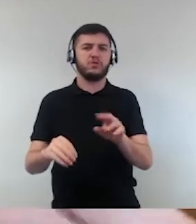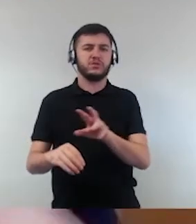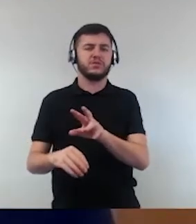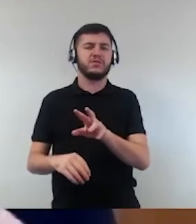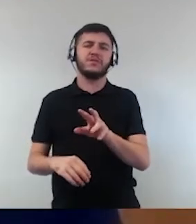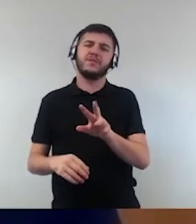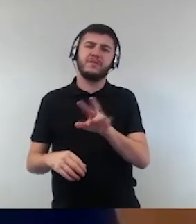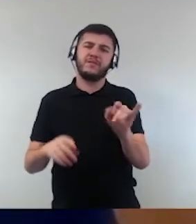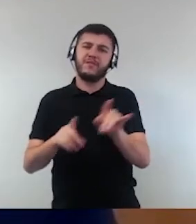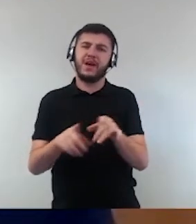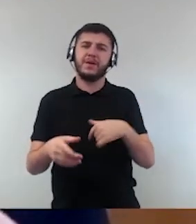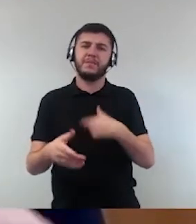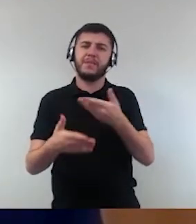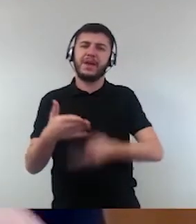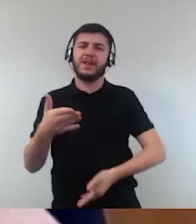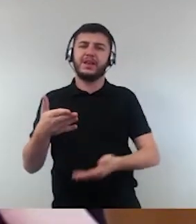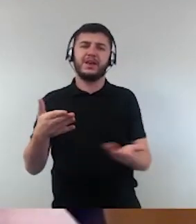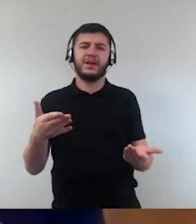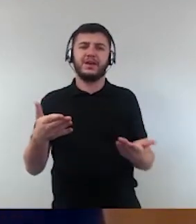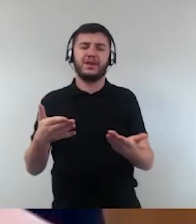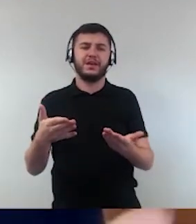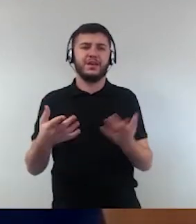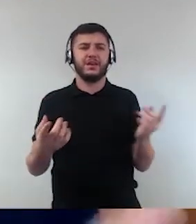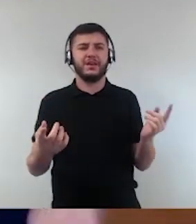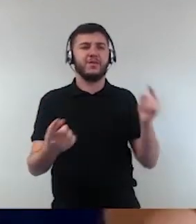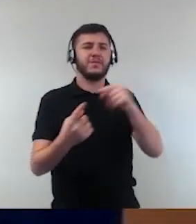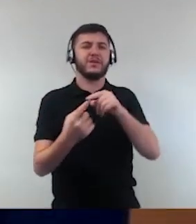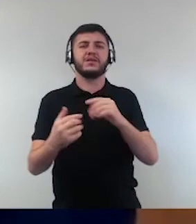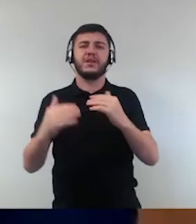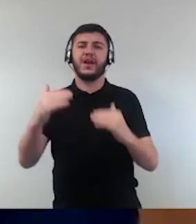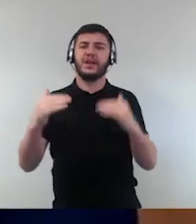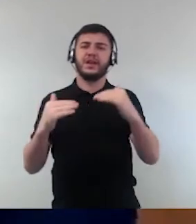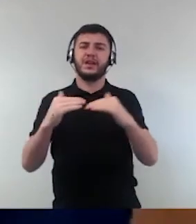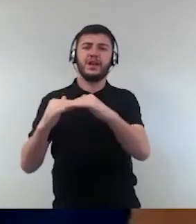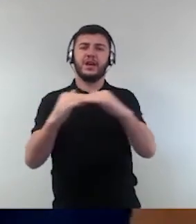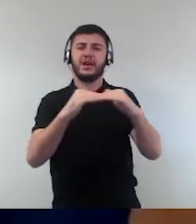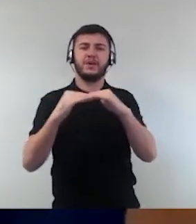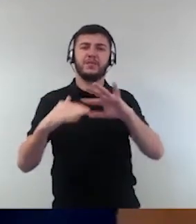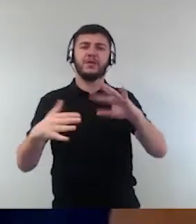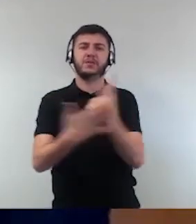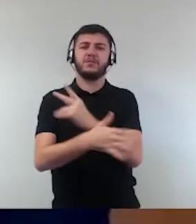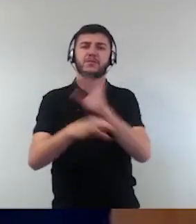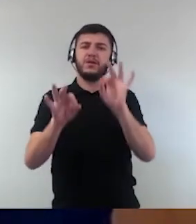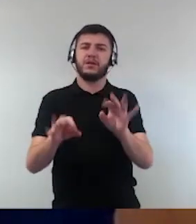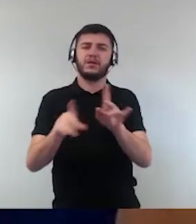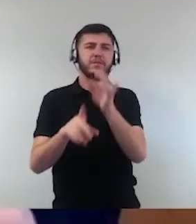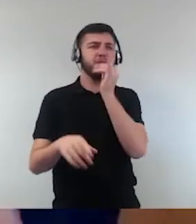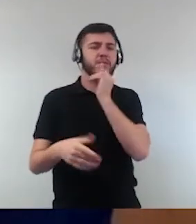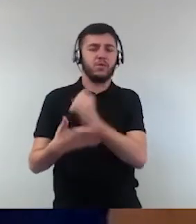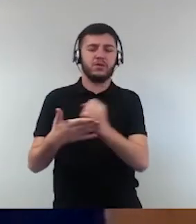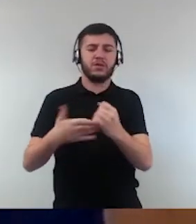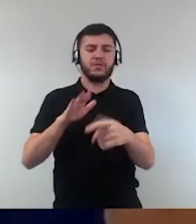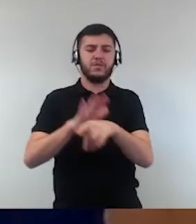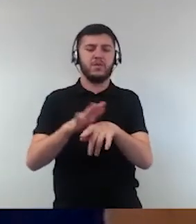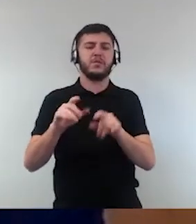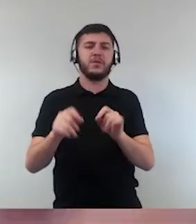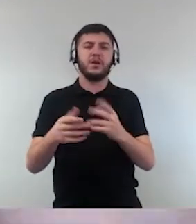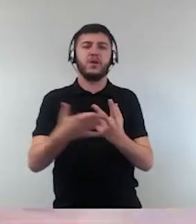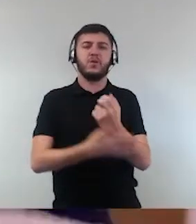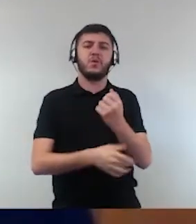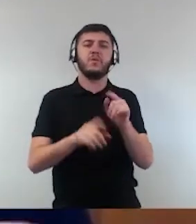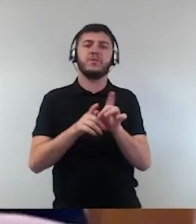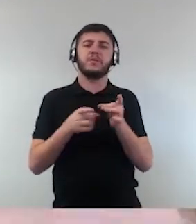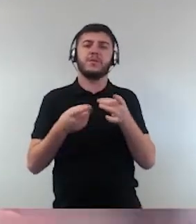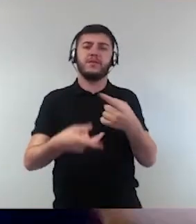não vão ter que perder um pouco para que esse equilíbrio seja recomposto? Porque se eu já tenho os contratos de compra e venda de energia no ambiente regulado, quer